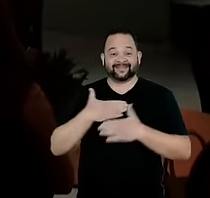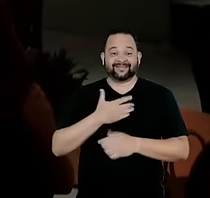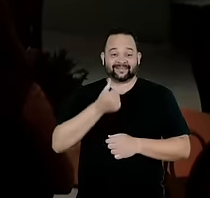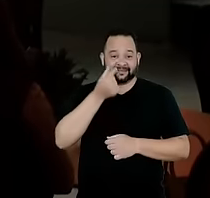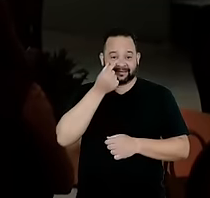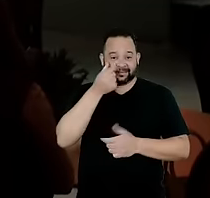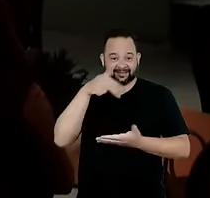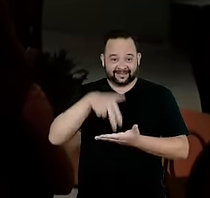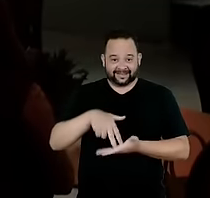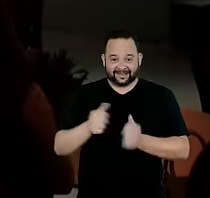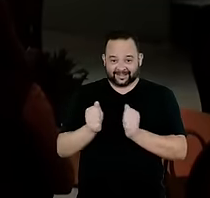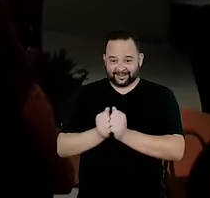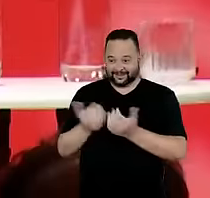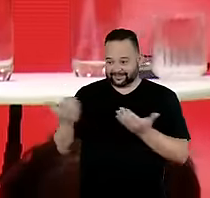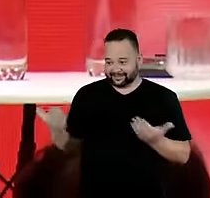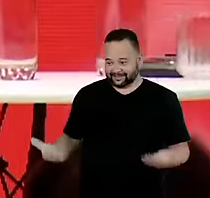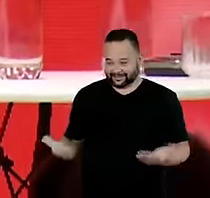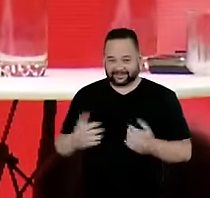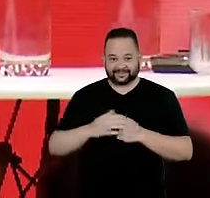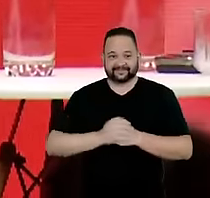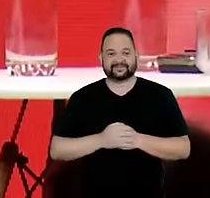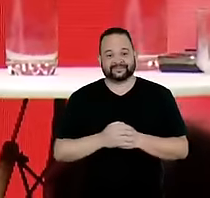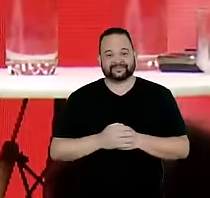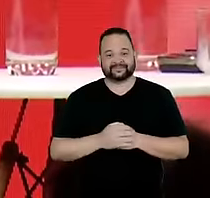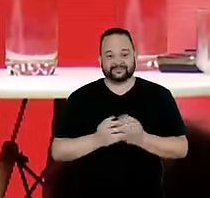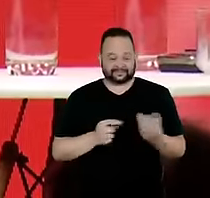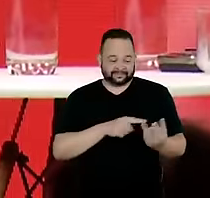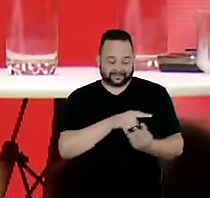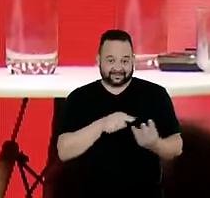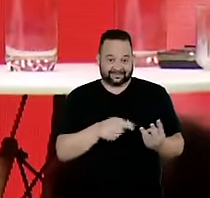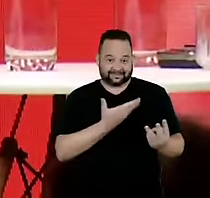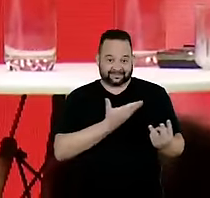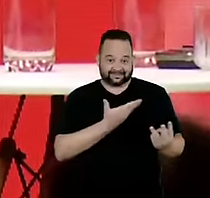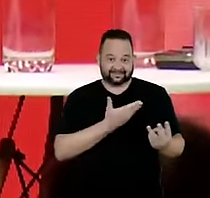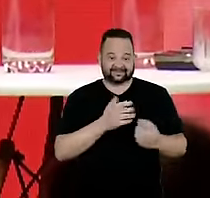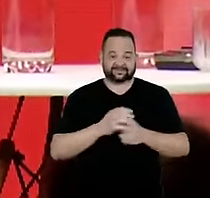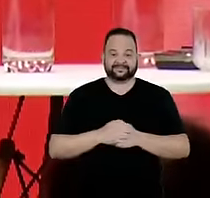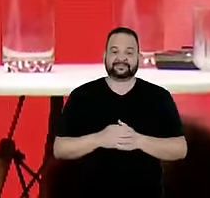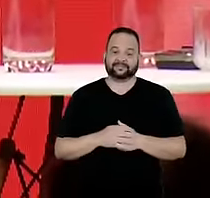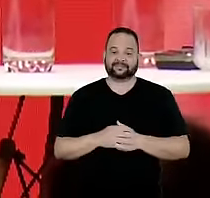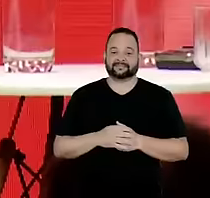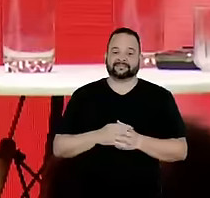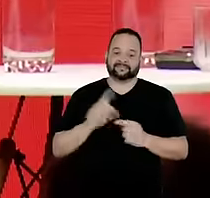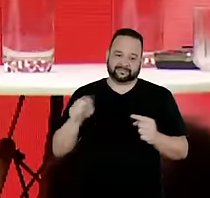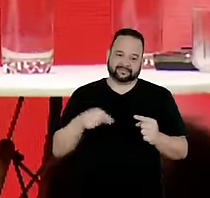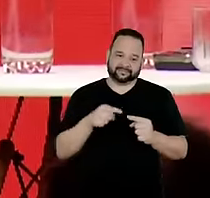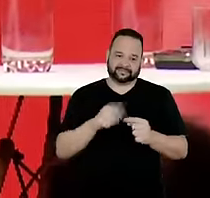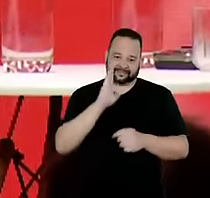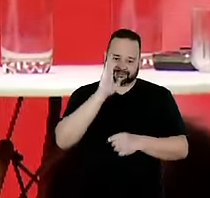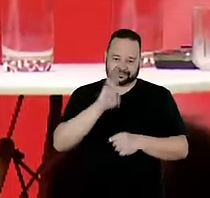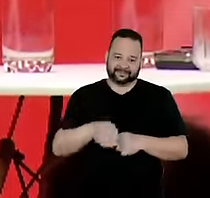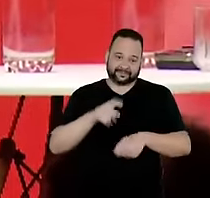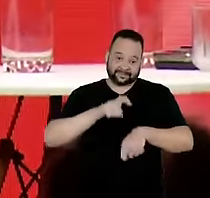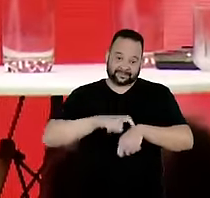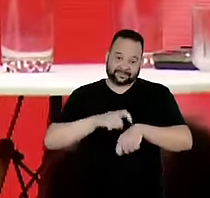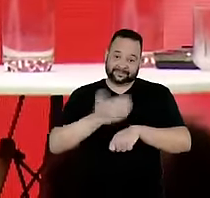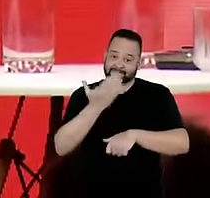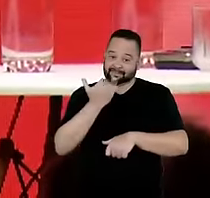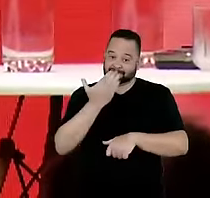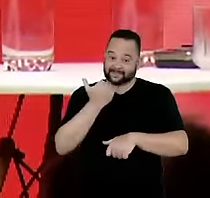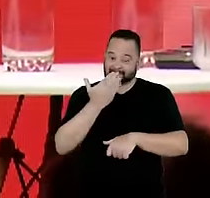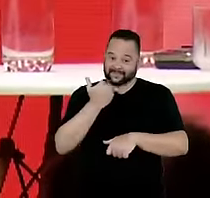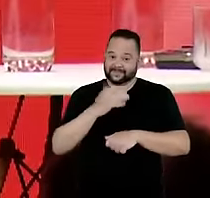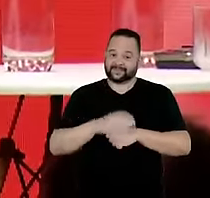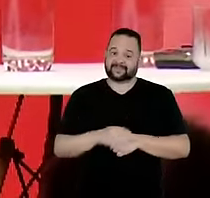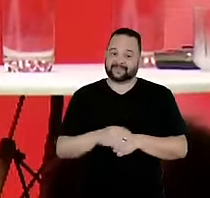neste painel Ju Raduan Salomão e até sendo mais objetivo direto até PR gente almoçar eh já estamos aqui nessa manhã de